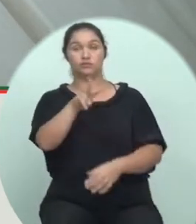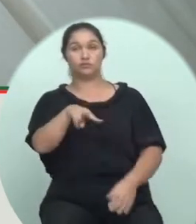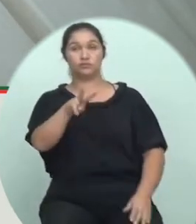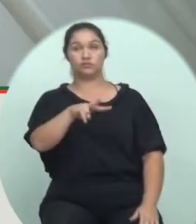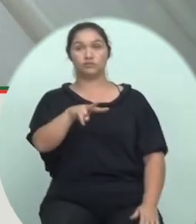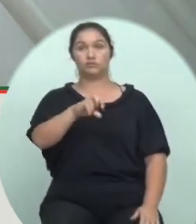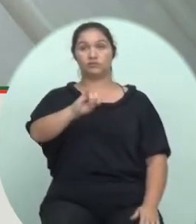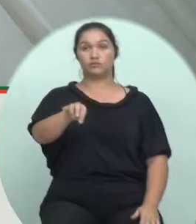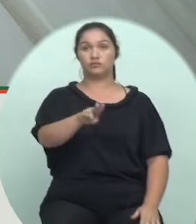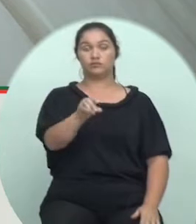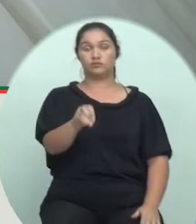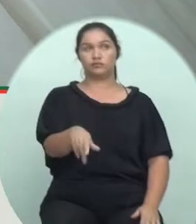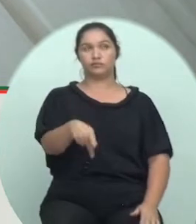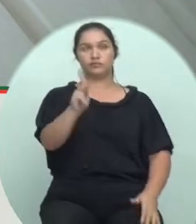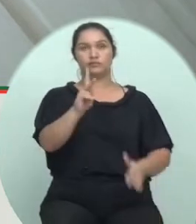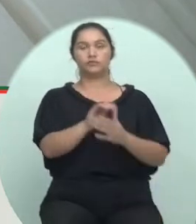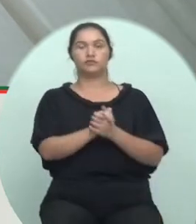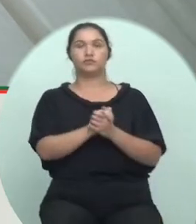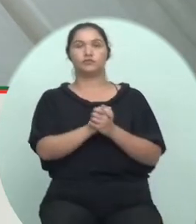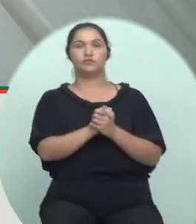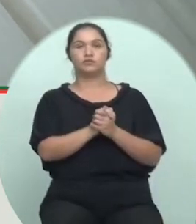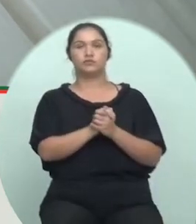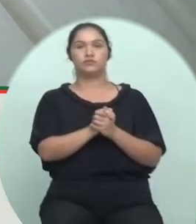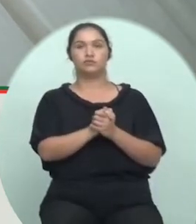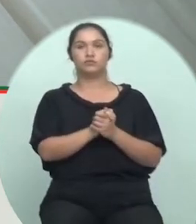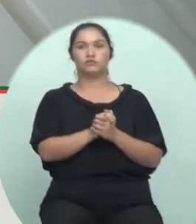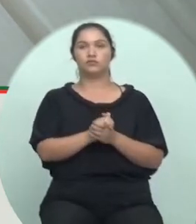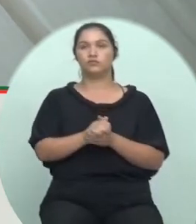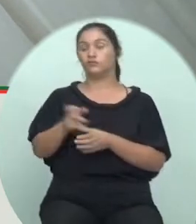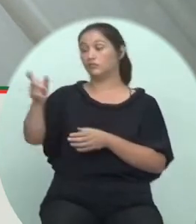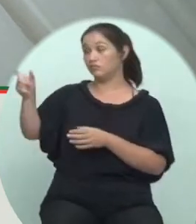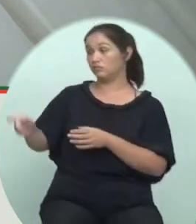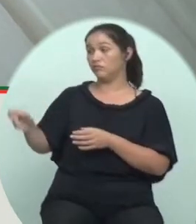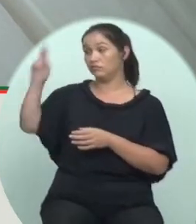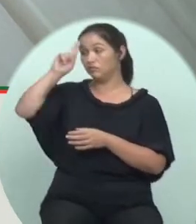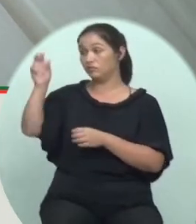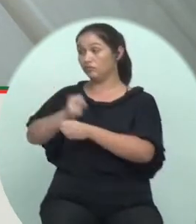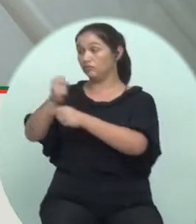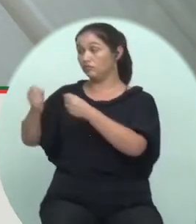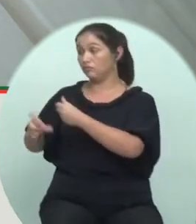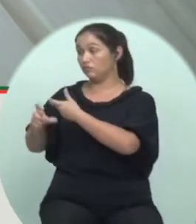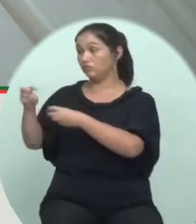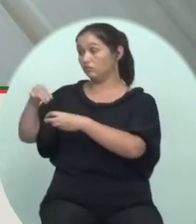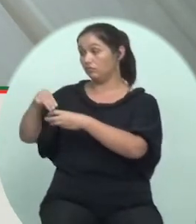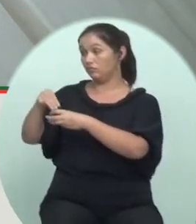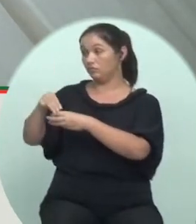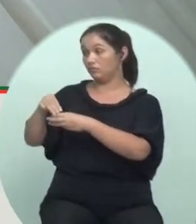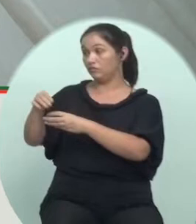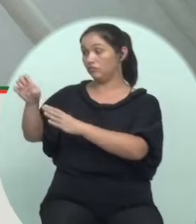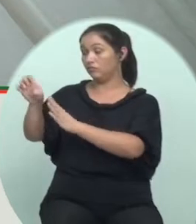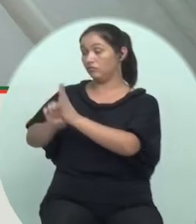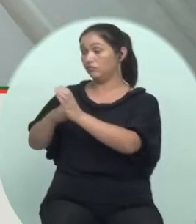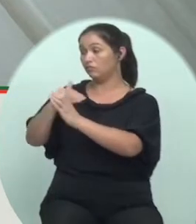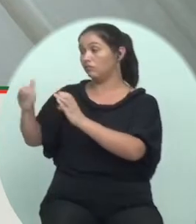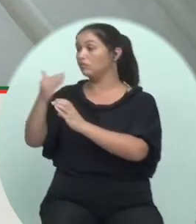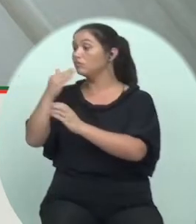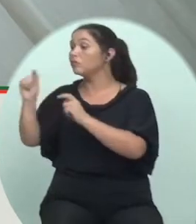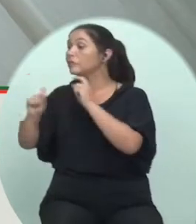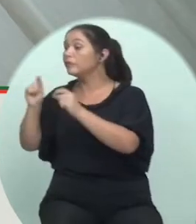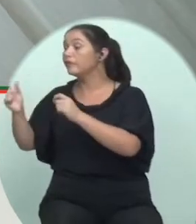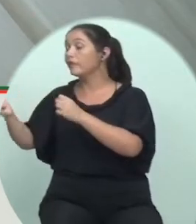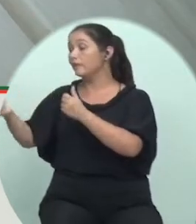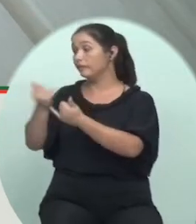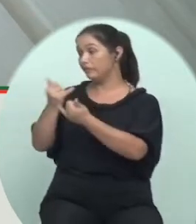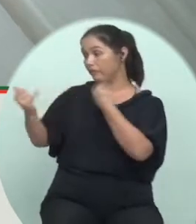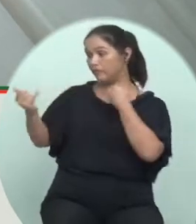autoria vereador Júlio Kaminski. Assunto: envio de expediente ao chefe do Poder Executivo Municipal para que encaminhe a esta Casa